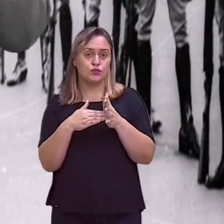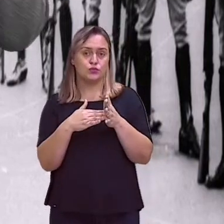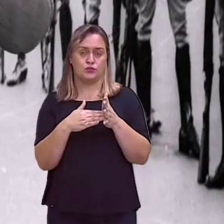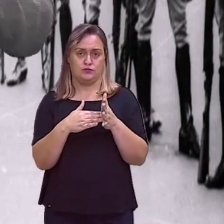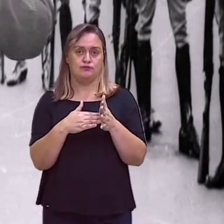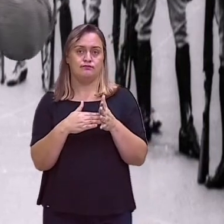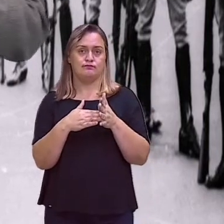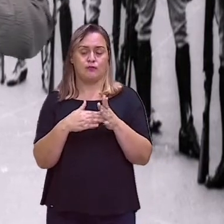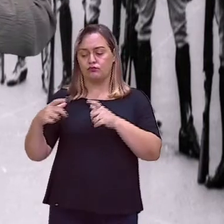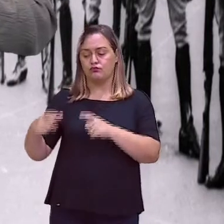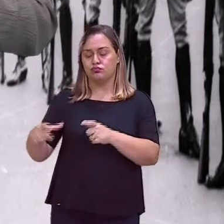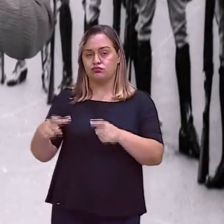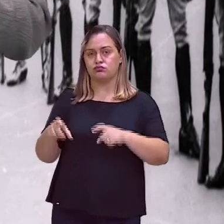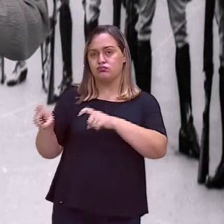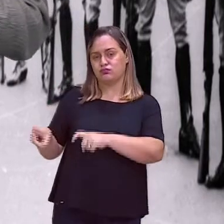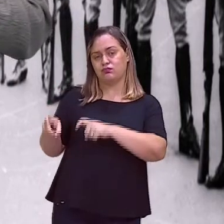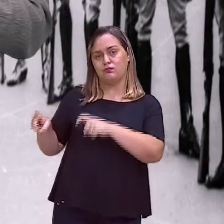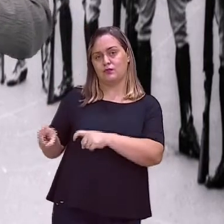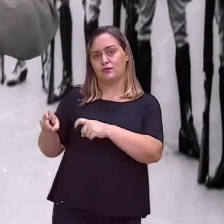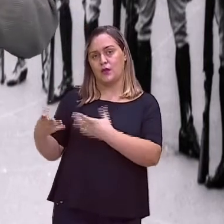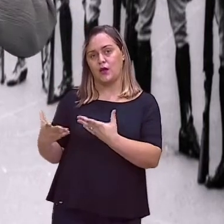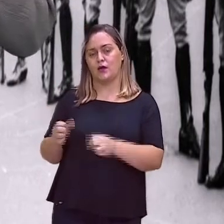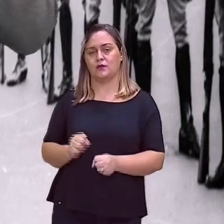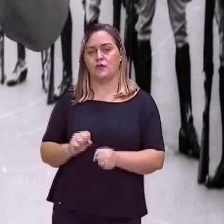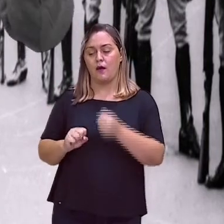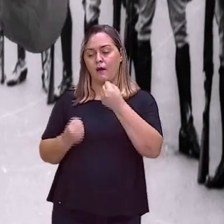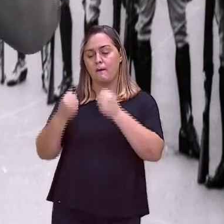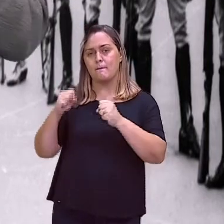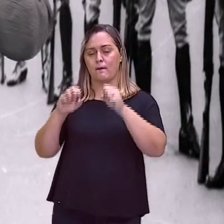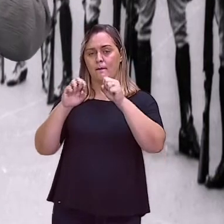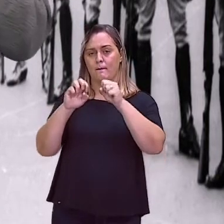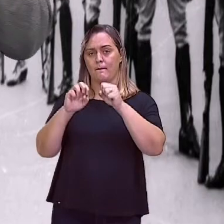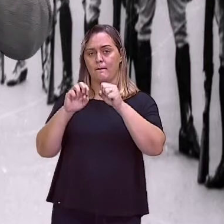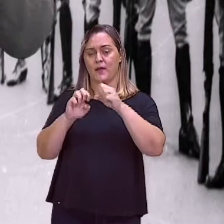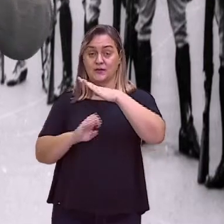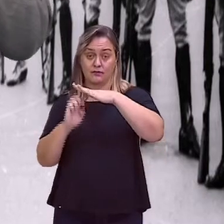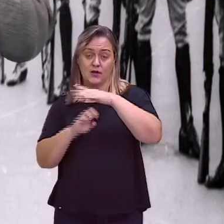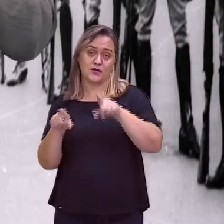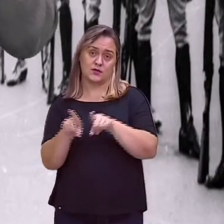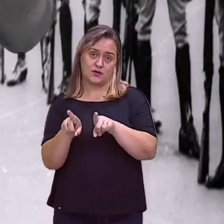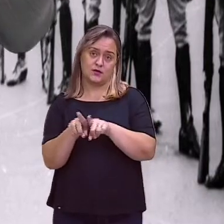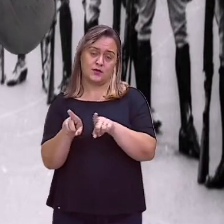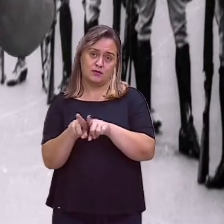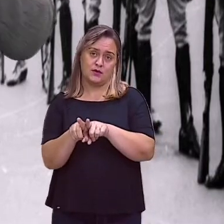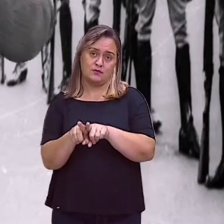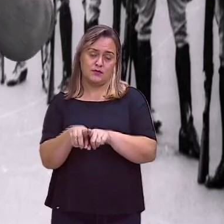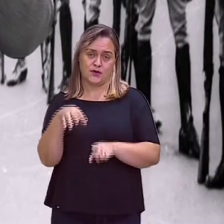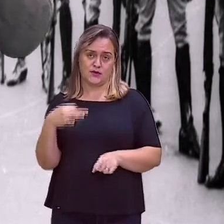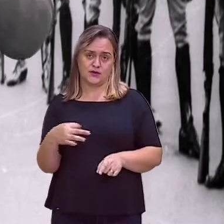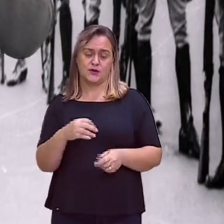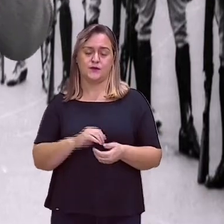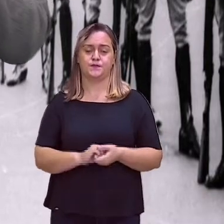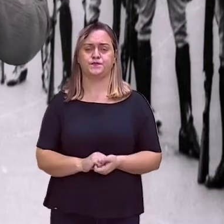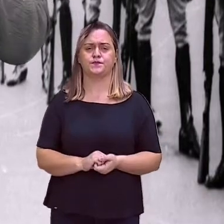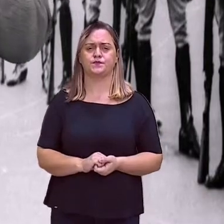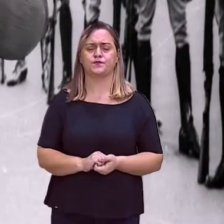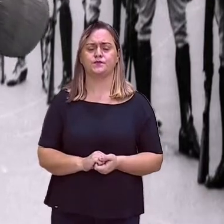latifundiários, as empresas, o sistema comunista, sistema comum. Ninguém é dono de ninguém, tudo pertence ao Estado, é do